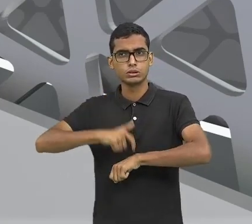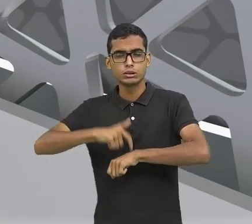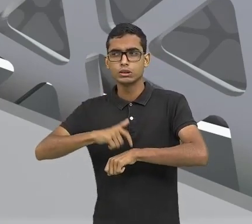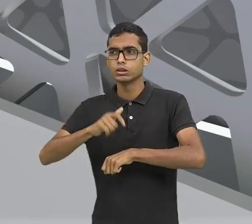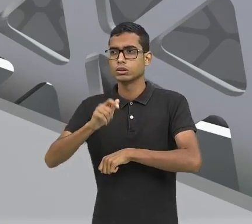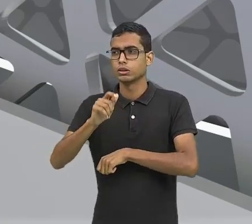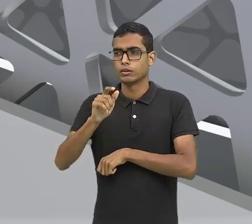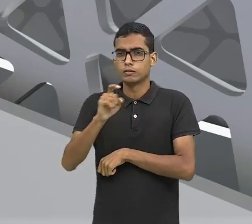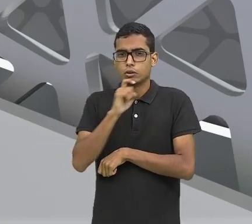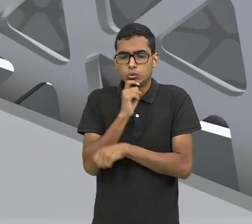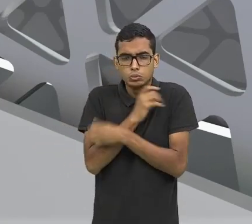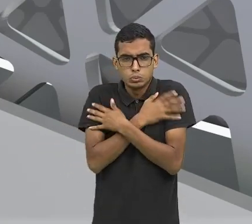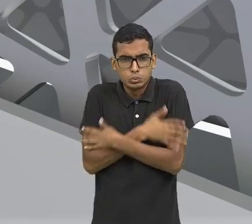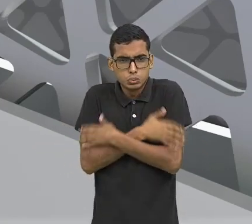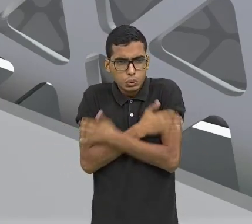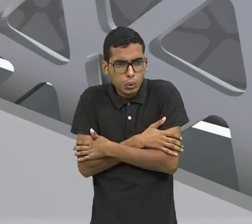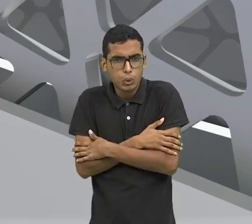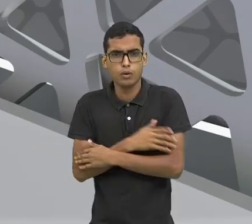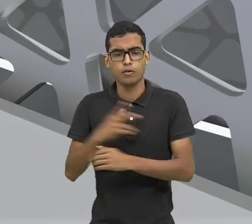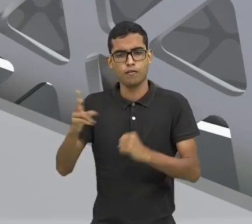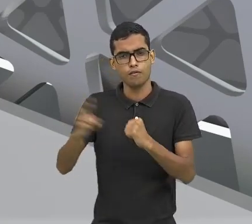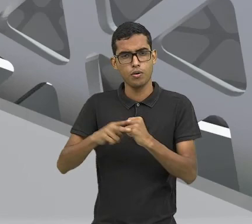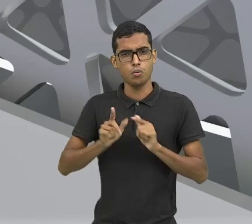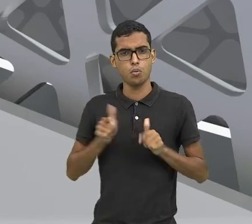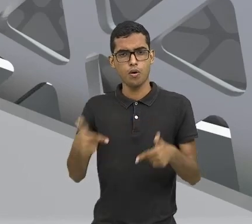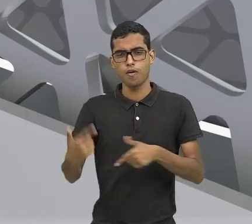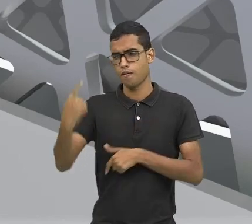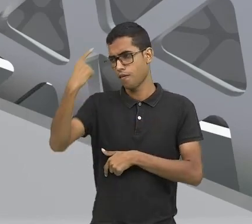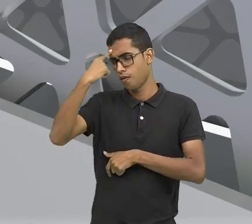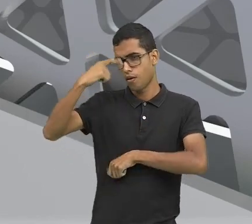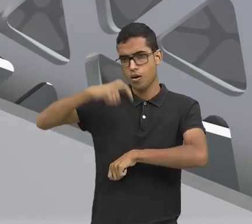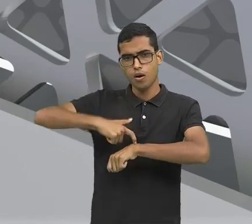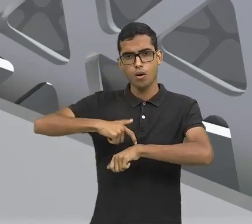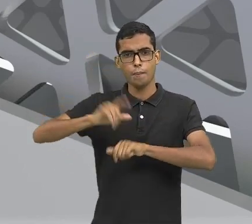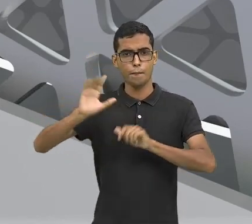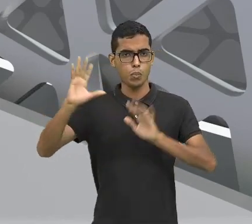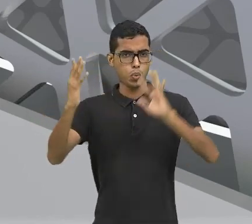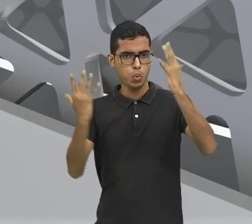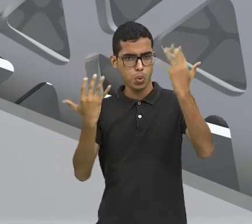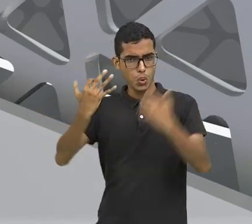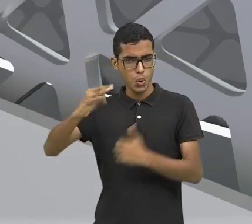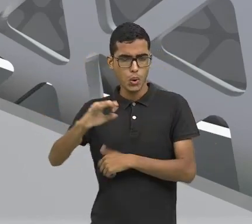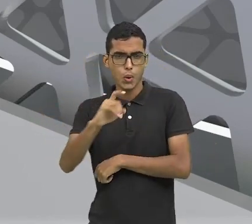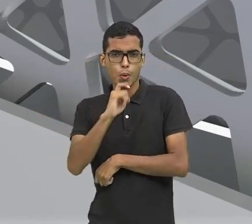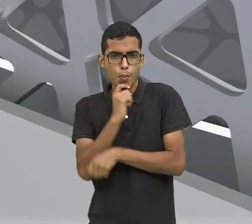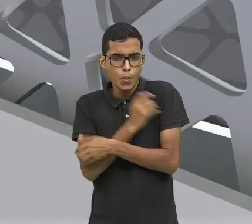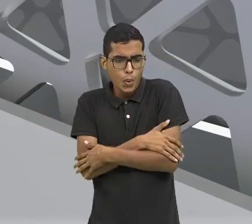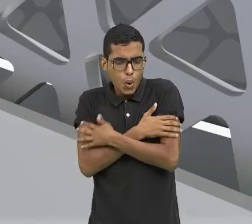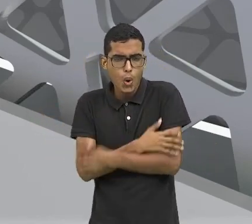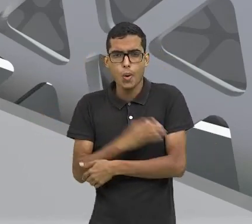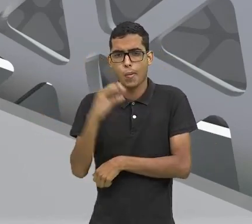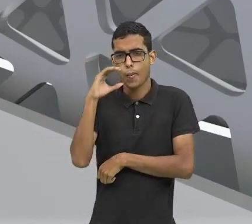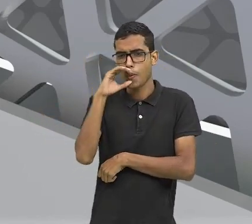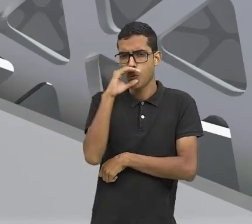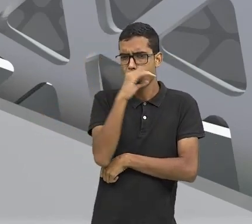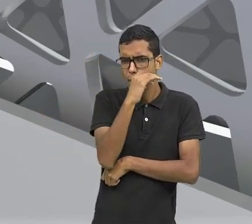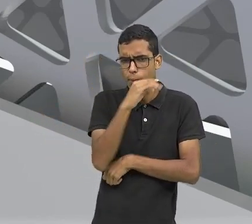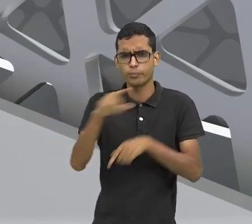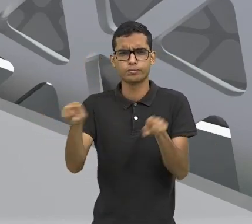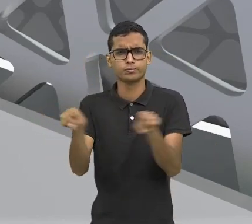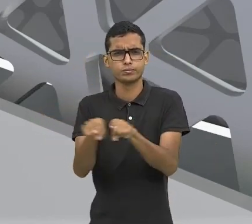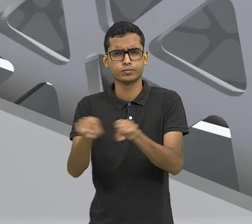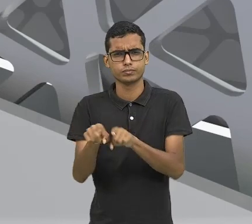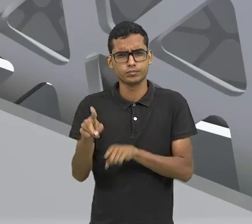aí. Verbo fazer está indicando para a gente uma ideia de tempo climático, certo? Frio, calor. Perceba que ele sempre vai